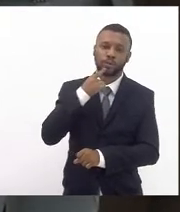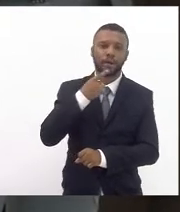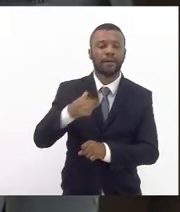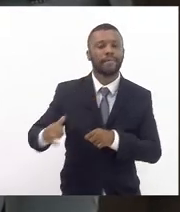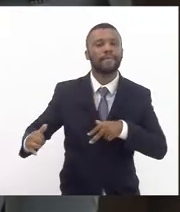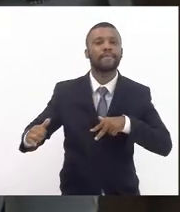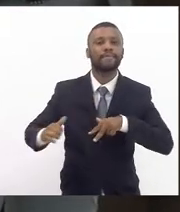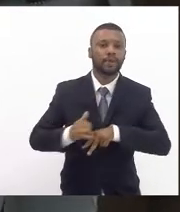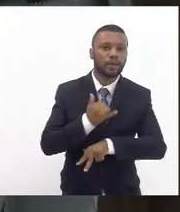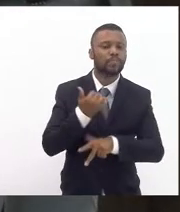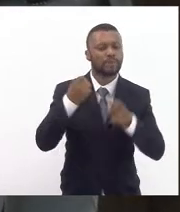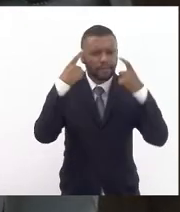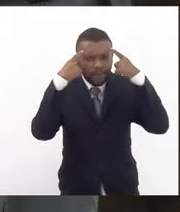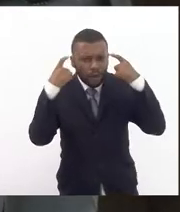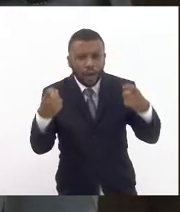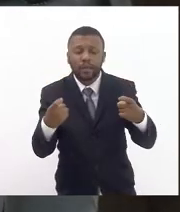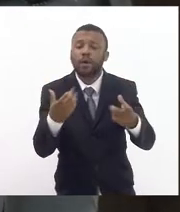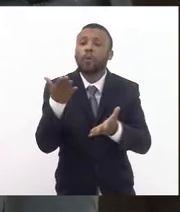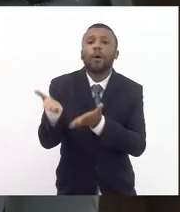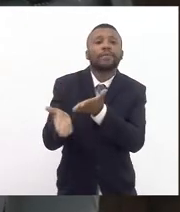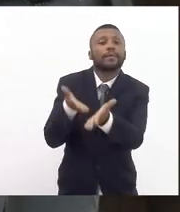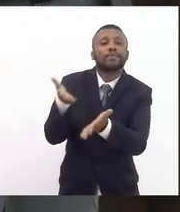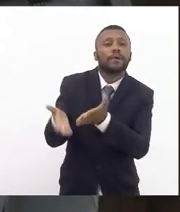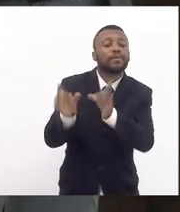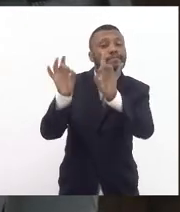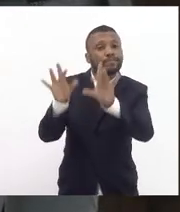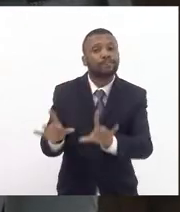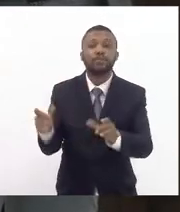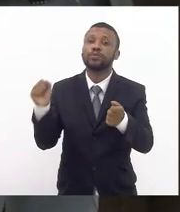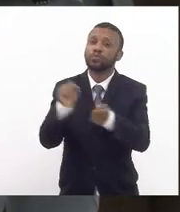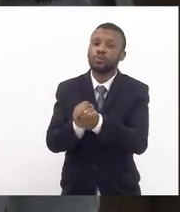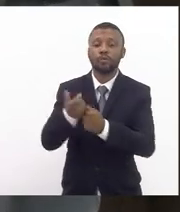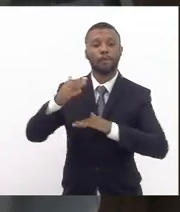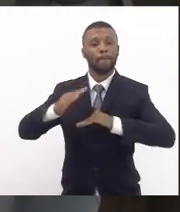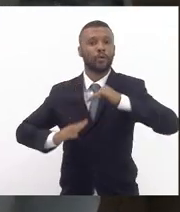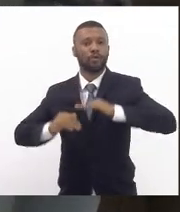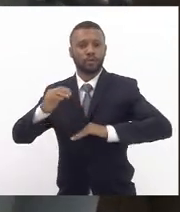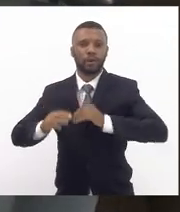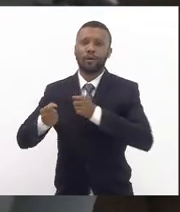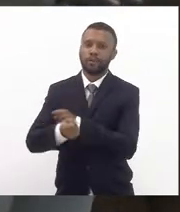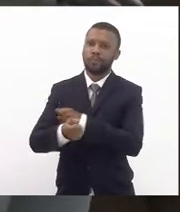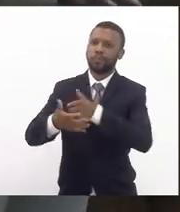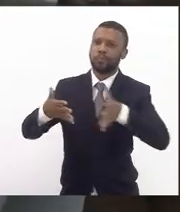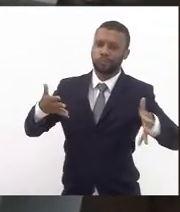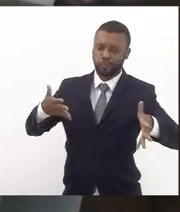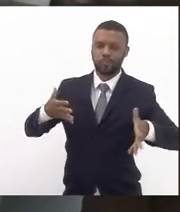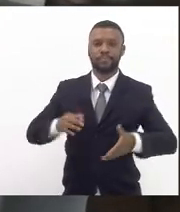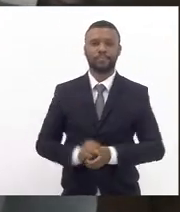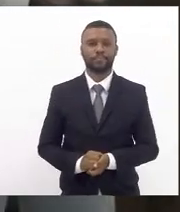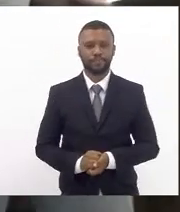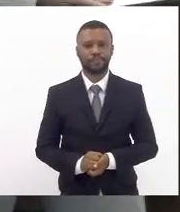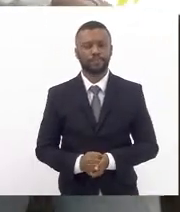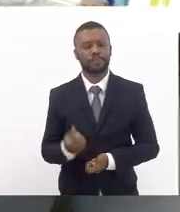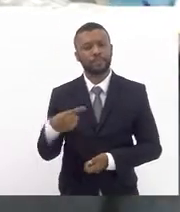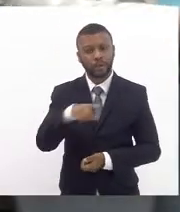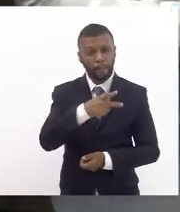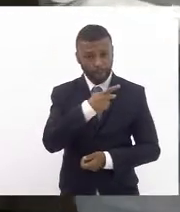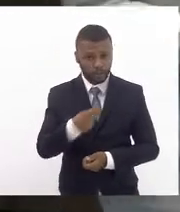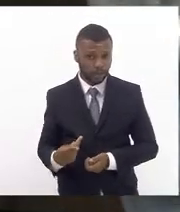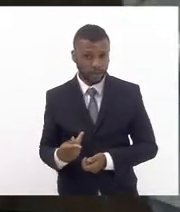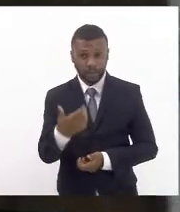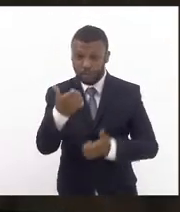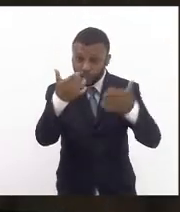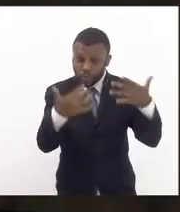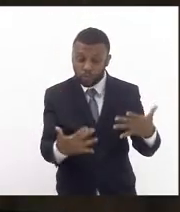vítimas de violência ao atendimento especializado como profissional proficiente em Libras. Senhor presidente, esse é um projeto